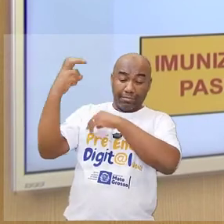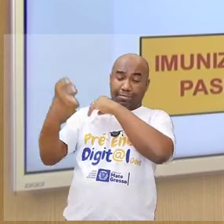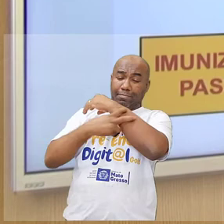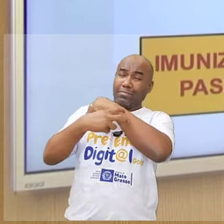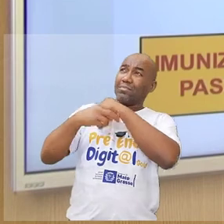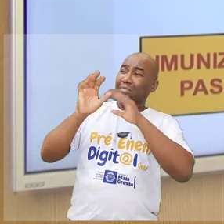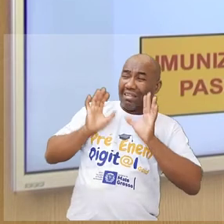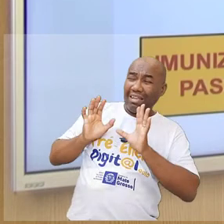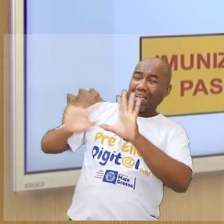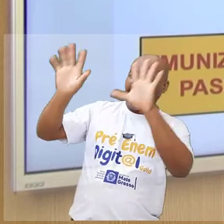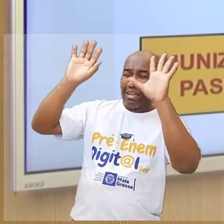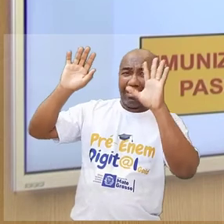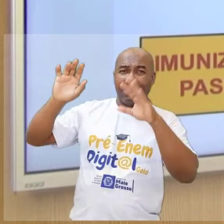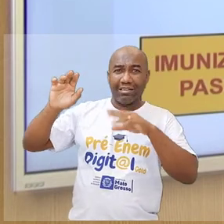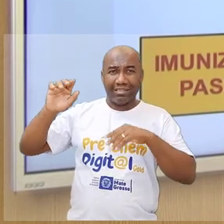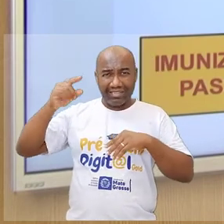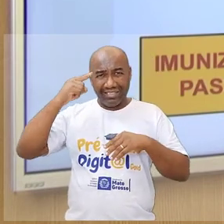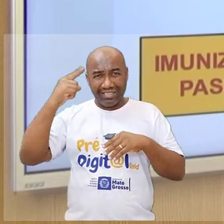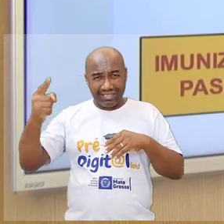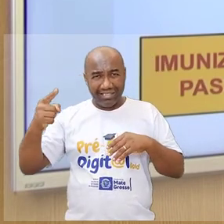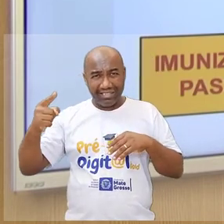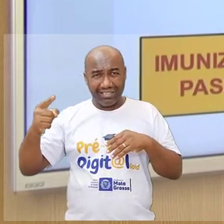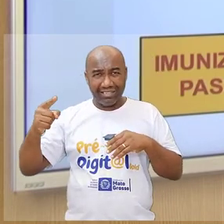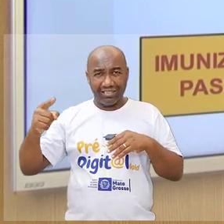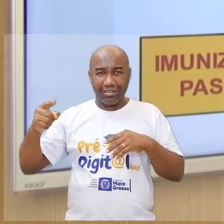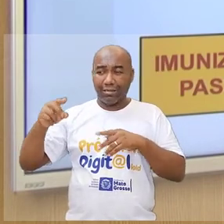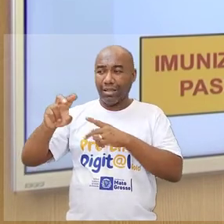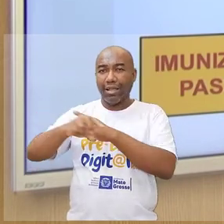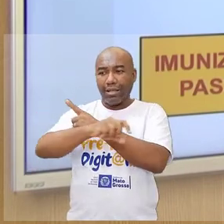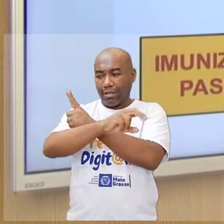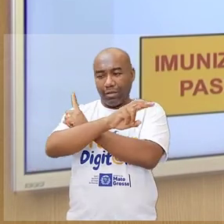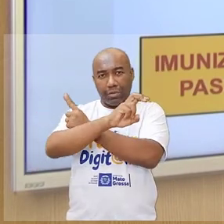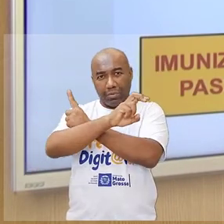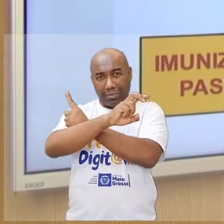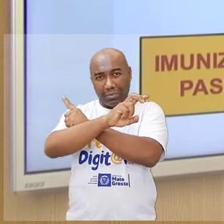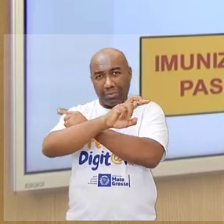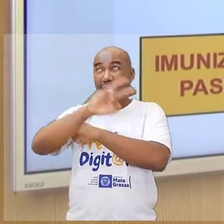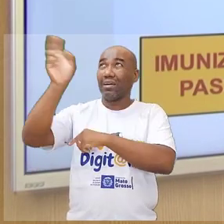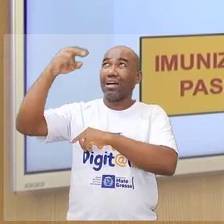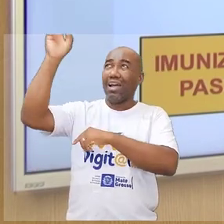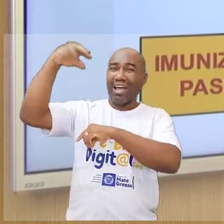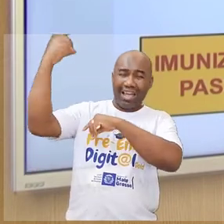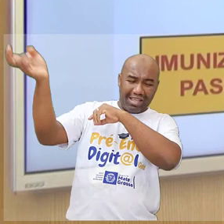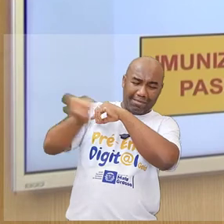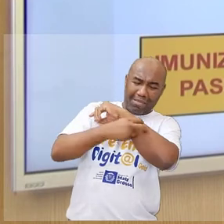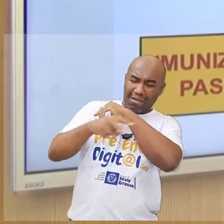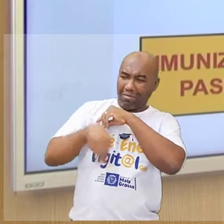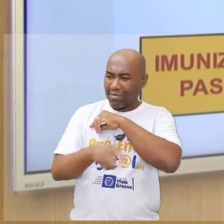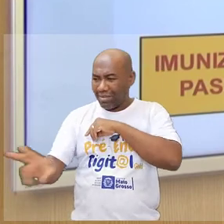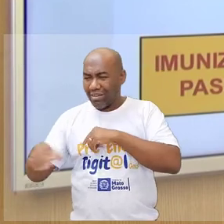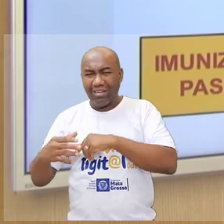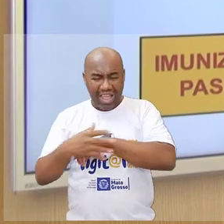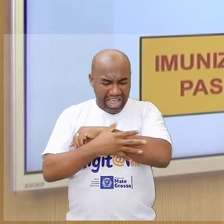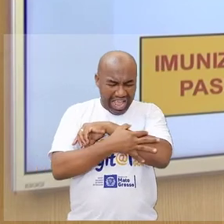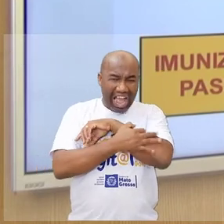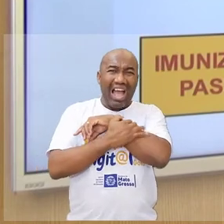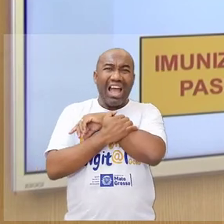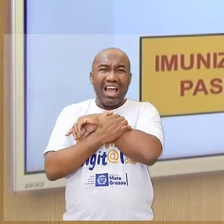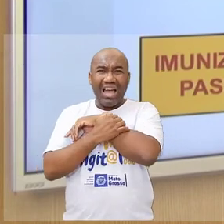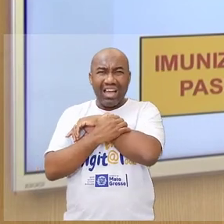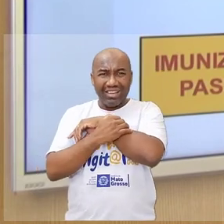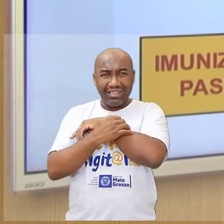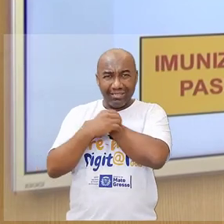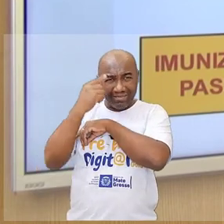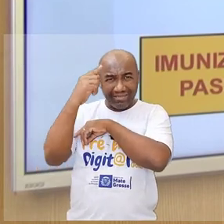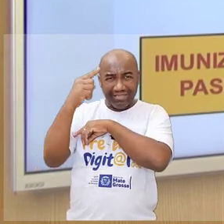venenosa. A gente chama de peçonhenta, tá? A serpente peçonhenta picou essa turista. Ela não poderia